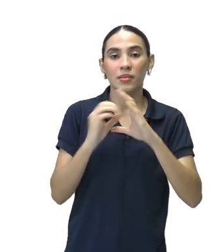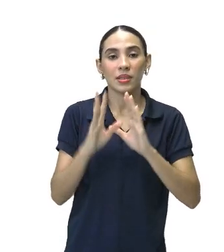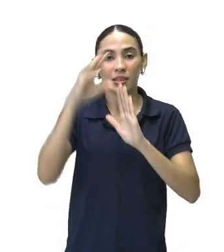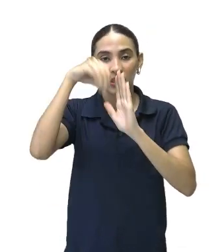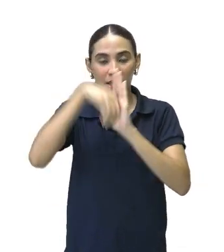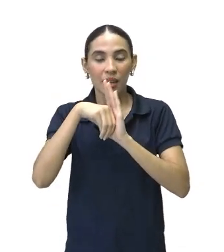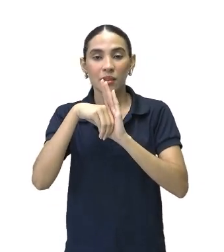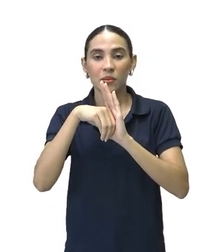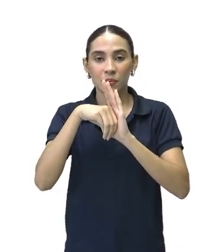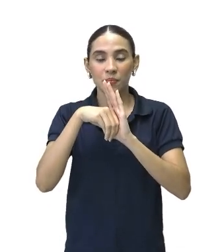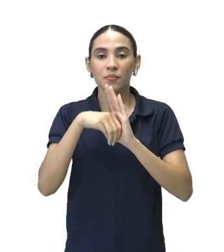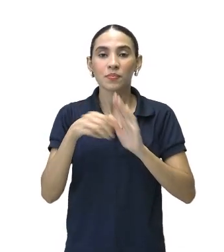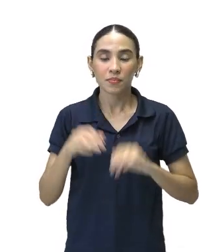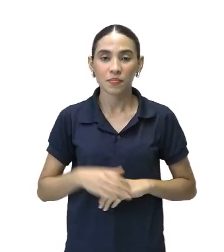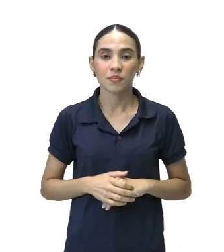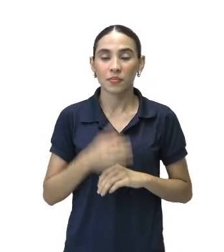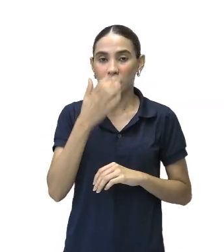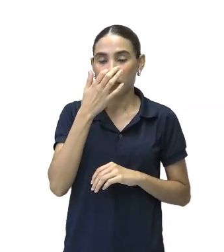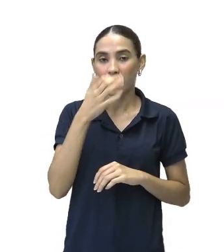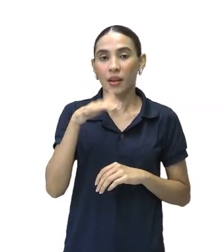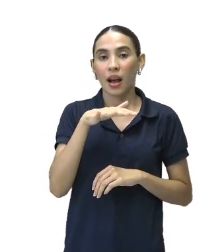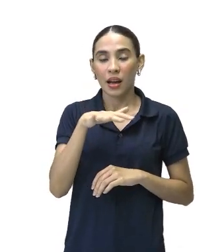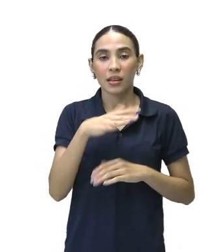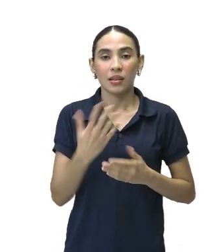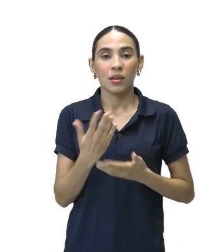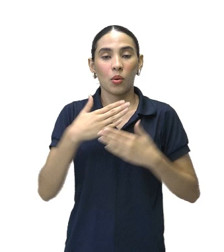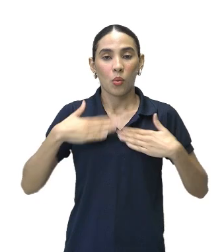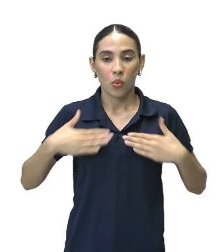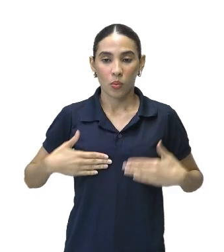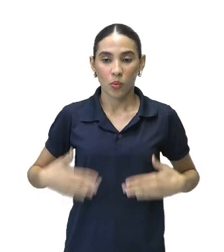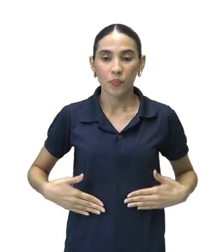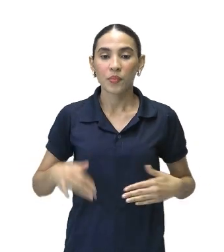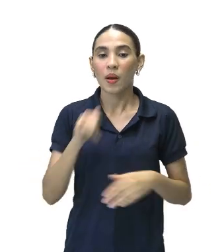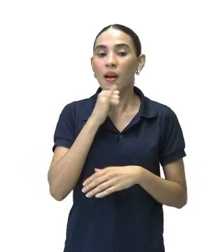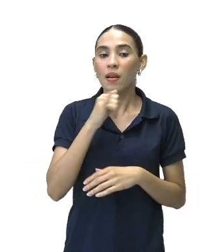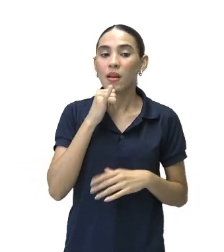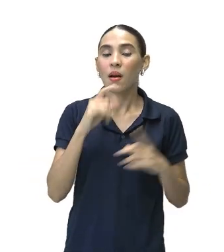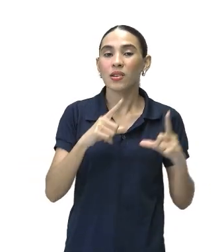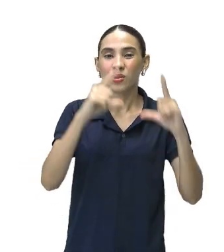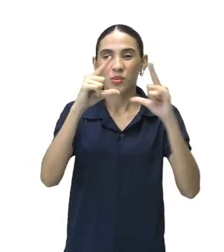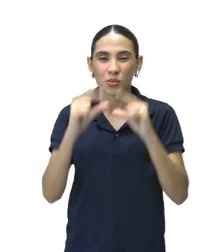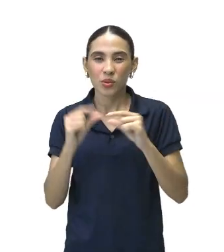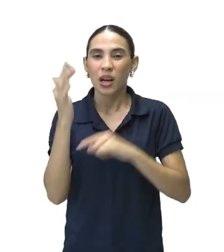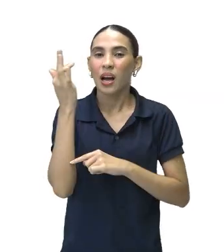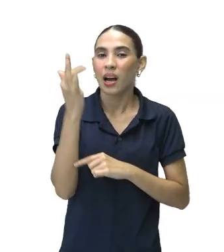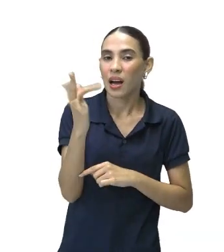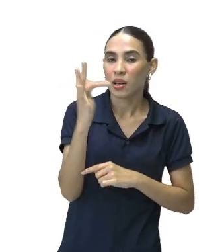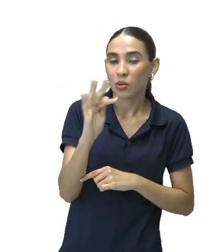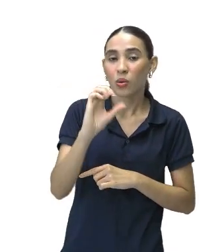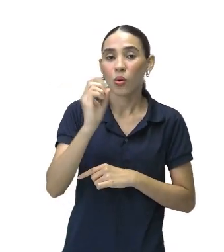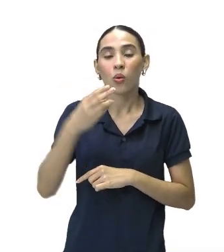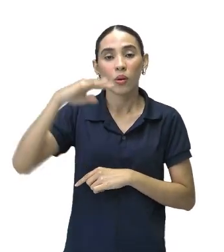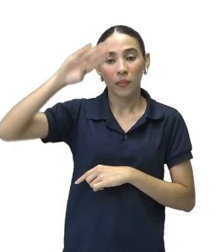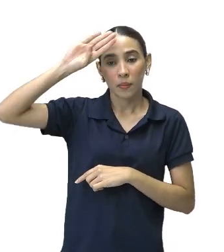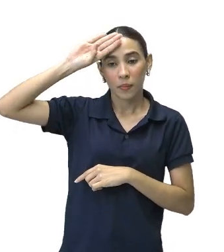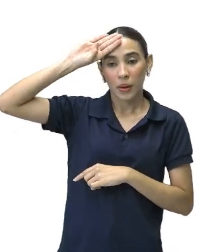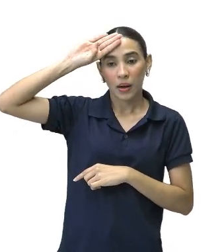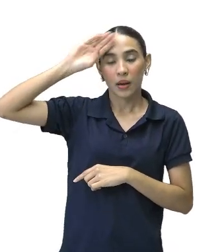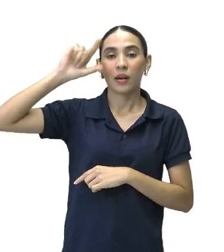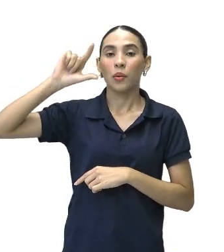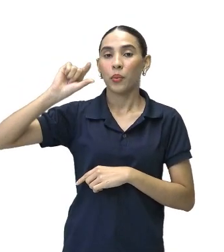presente numa determinada parte do corpo, como diminuir a dor ou baixar a febre, por